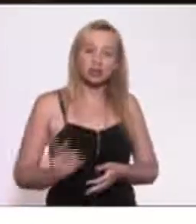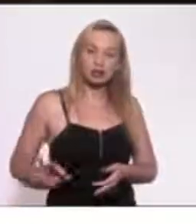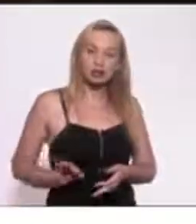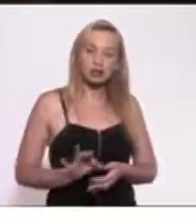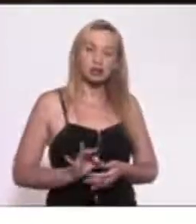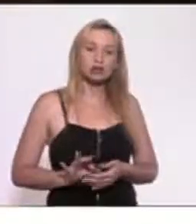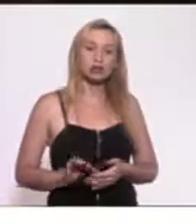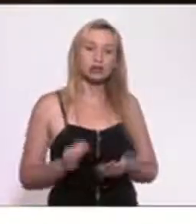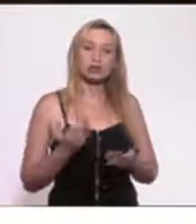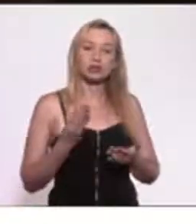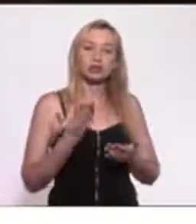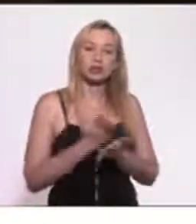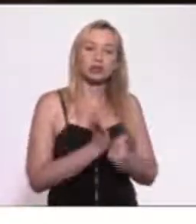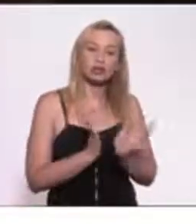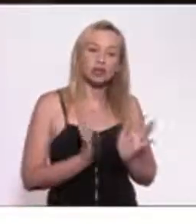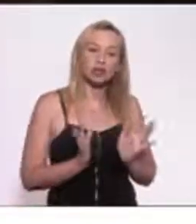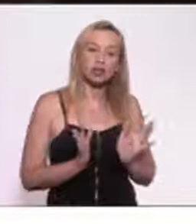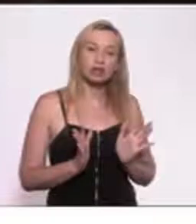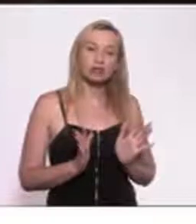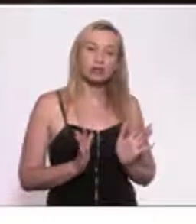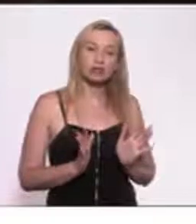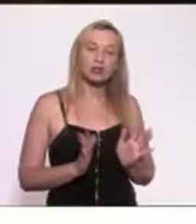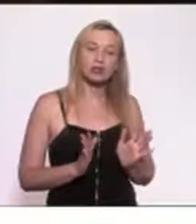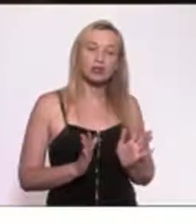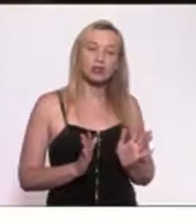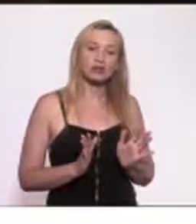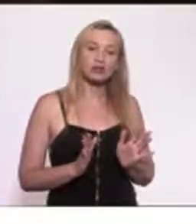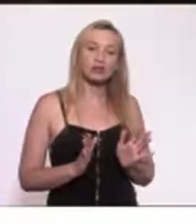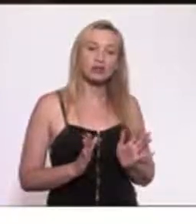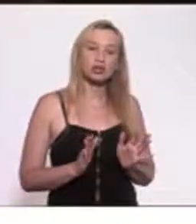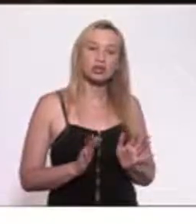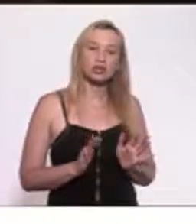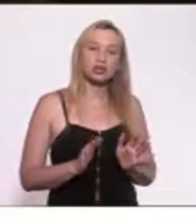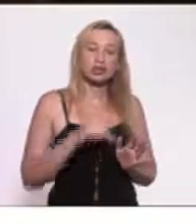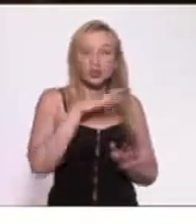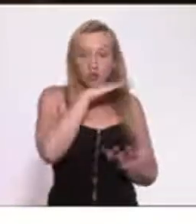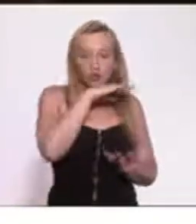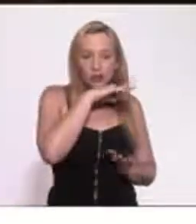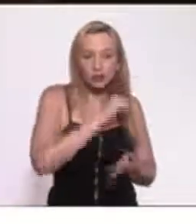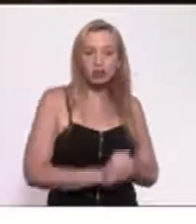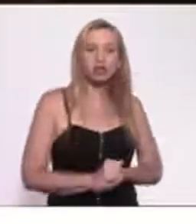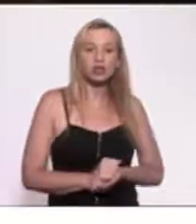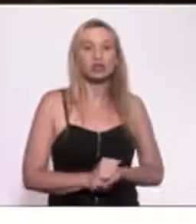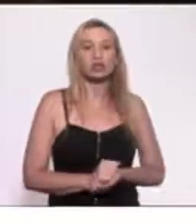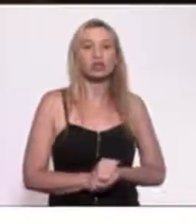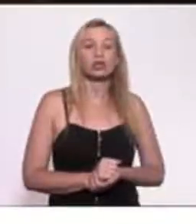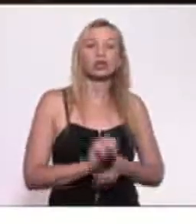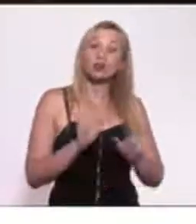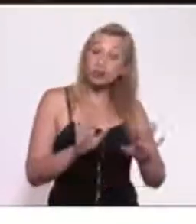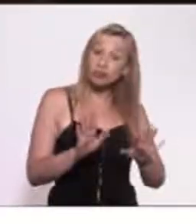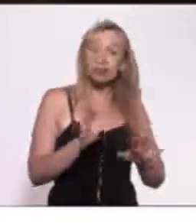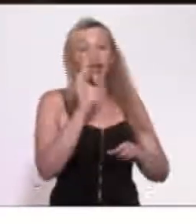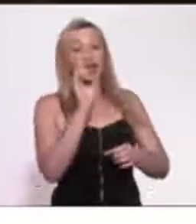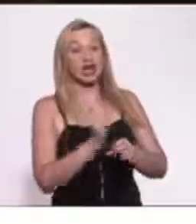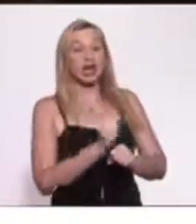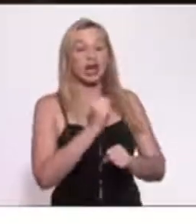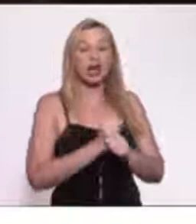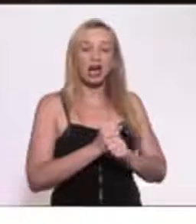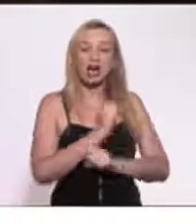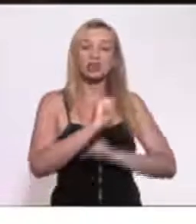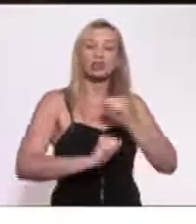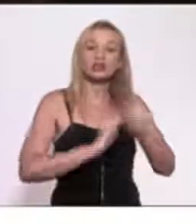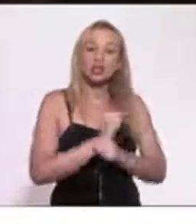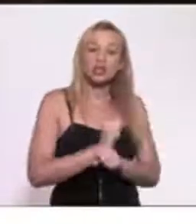que acabavam engessando o orçamento do fundo, como se as necessidades fossem as mesmas durante muito tempo. A cada ano, nós